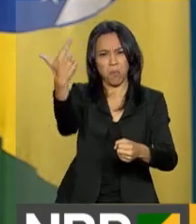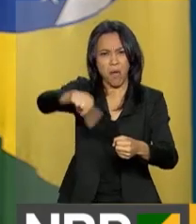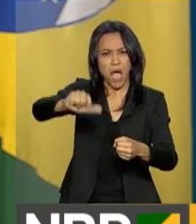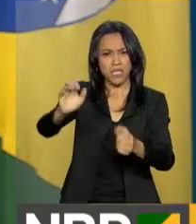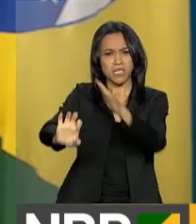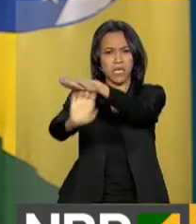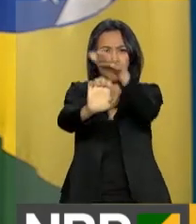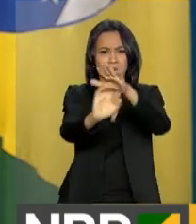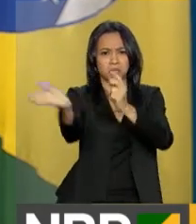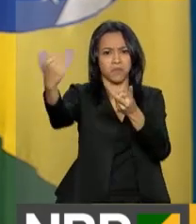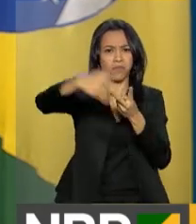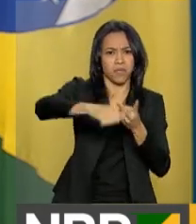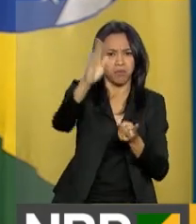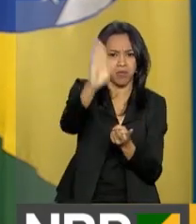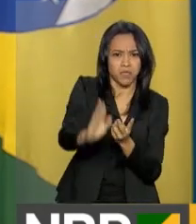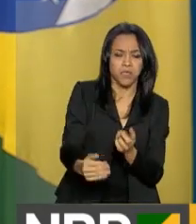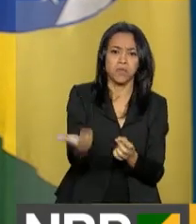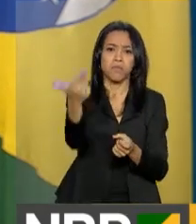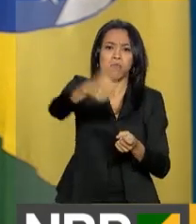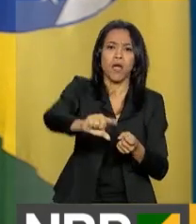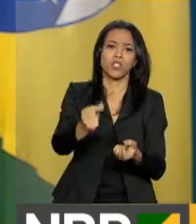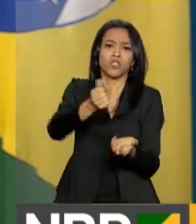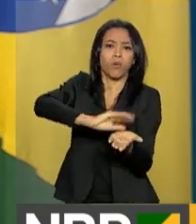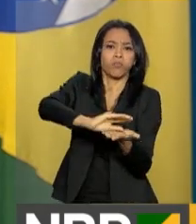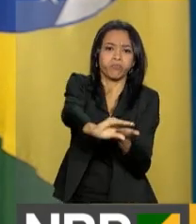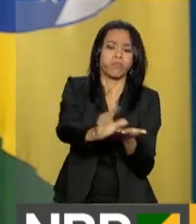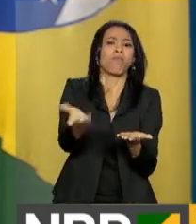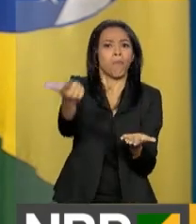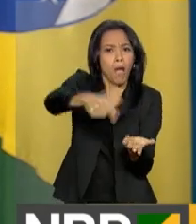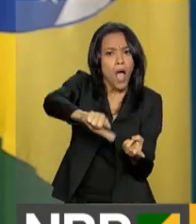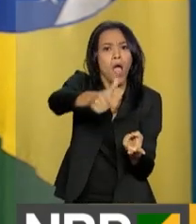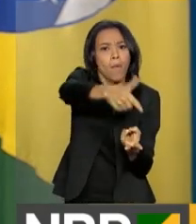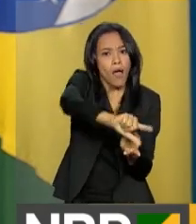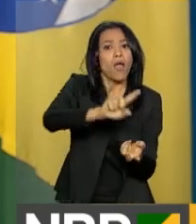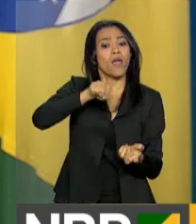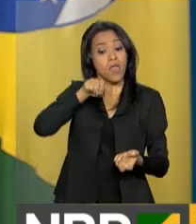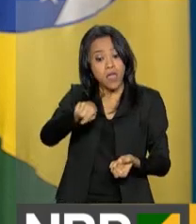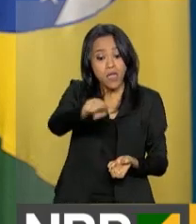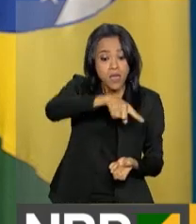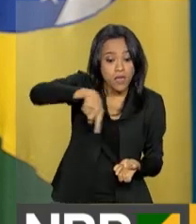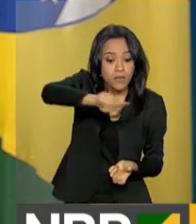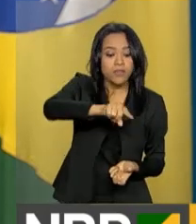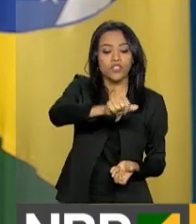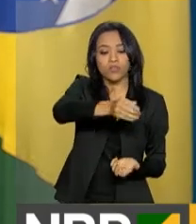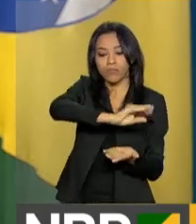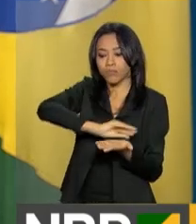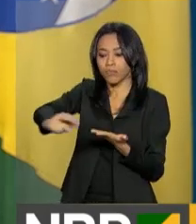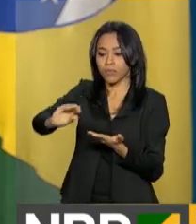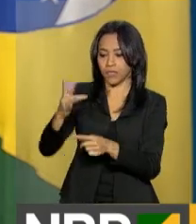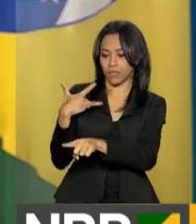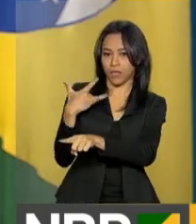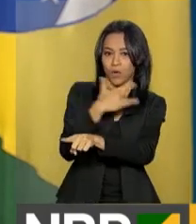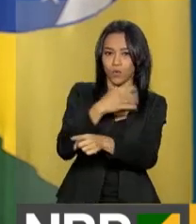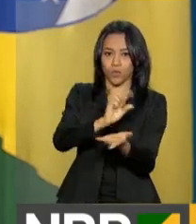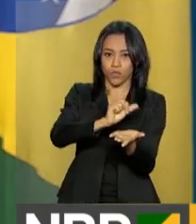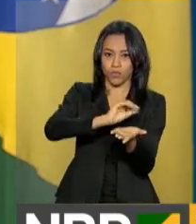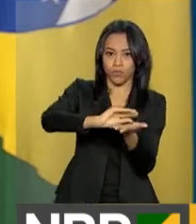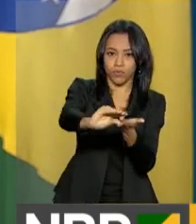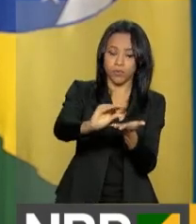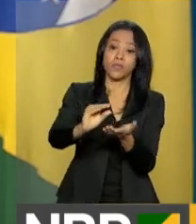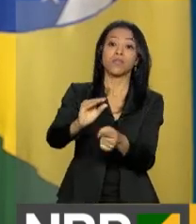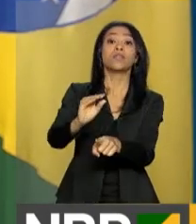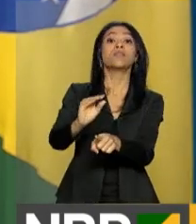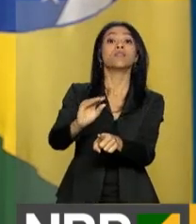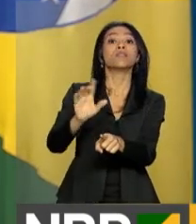mas investimentos mais recursos que serão naturalmente destinados à saúde à educação à